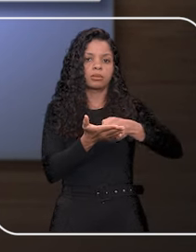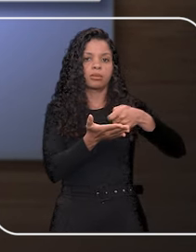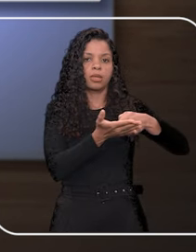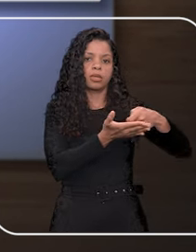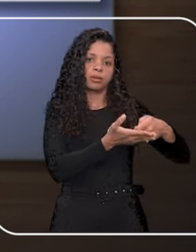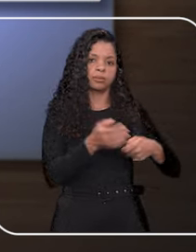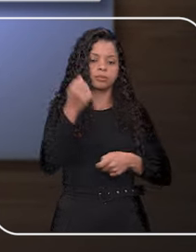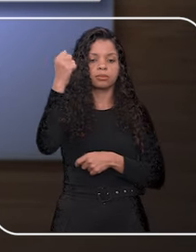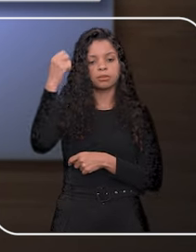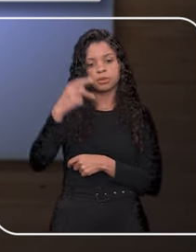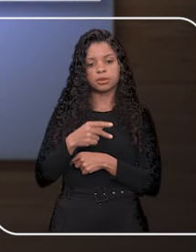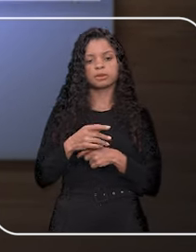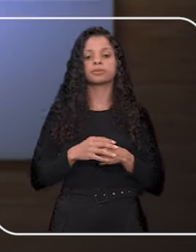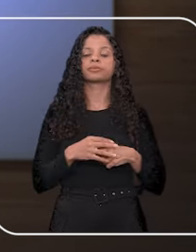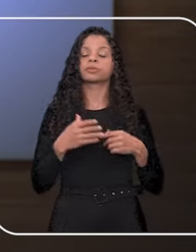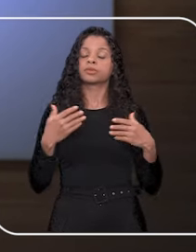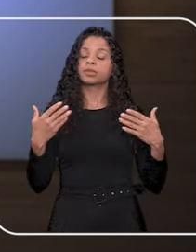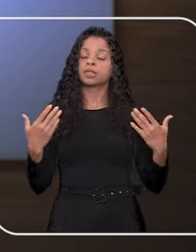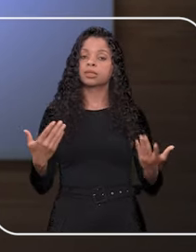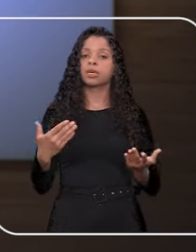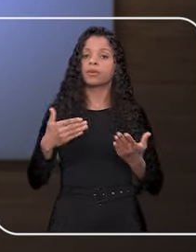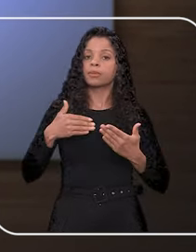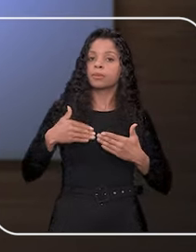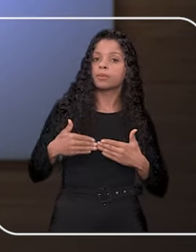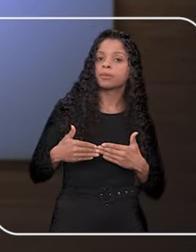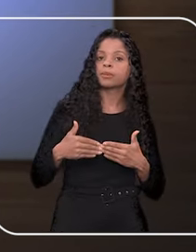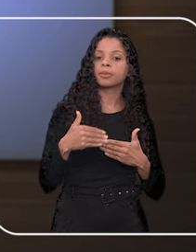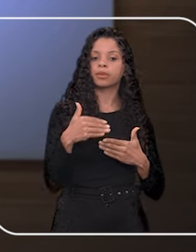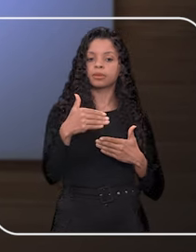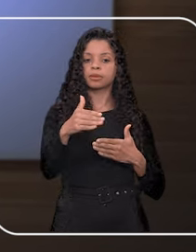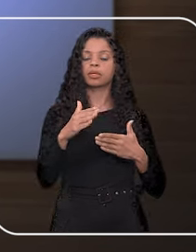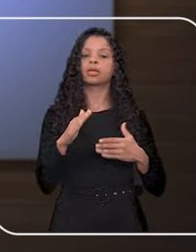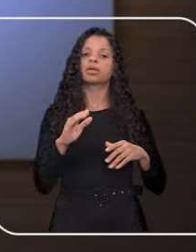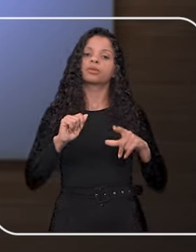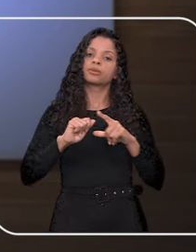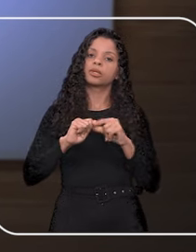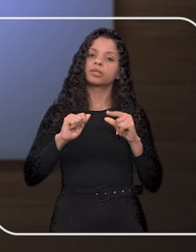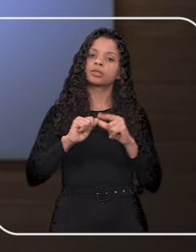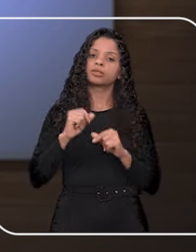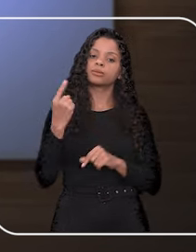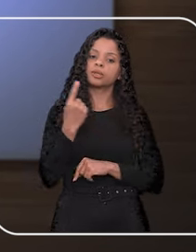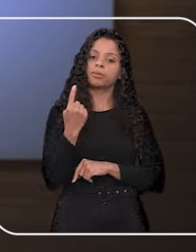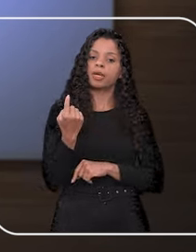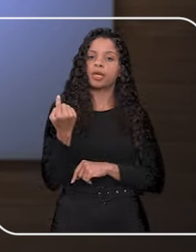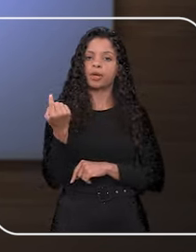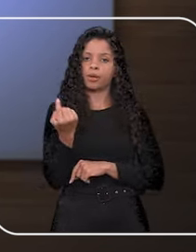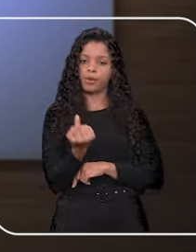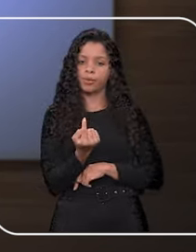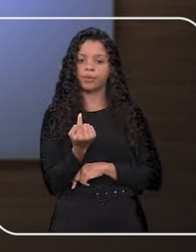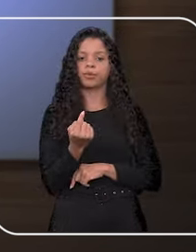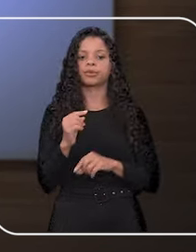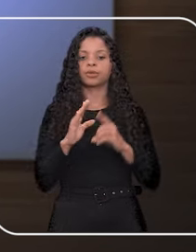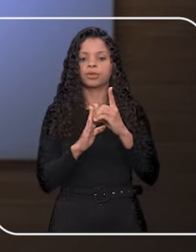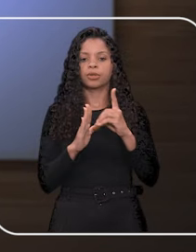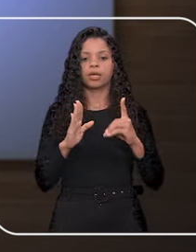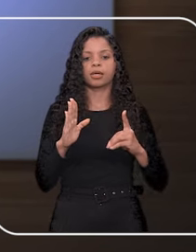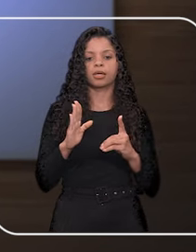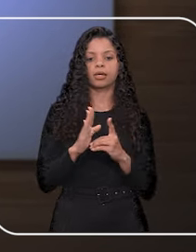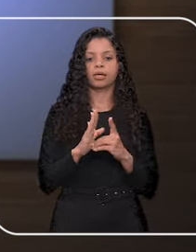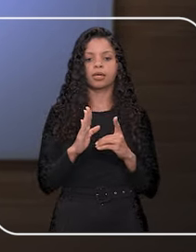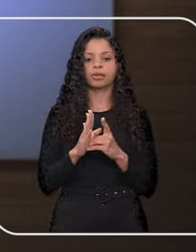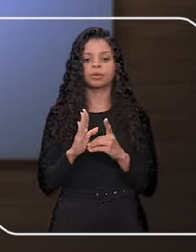contribuições previdenciárias portanto a partir da entrada em vigor do artigo primo 1 do Decreto Lei